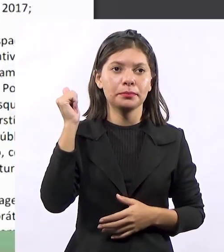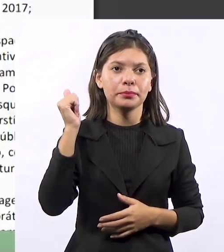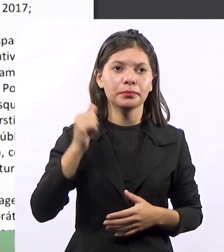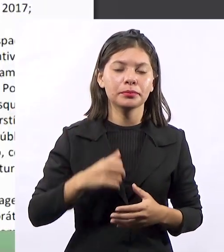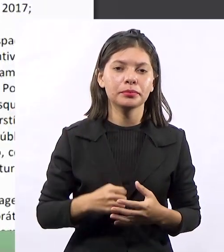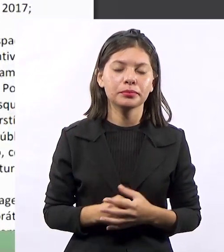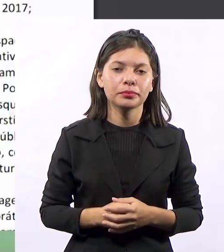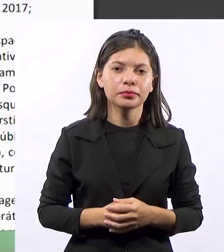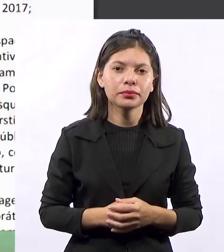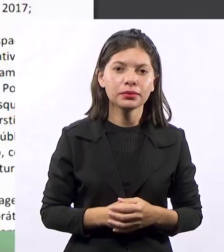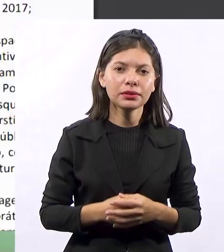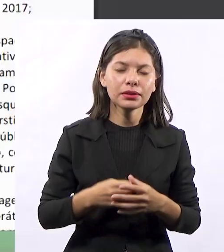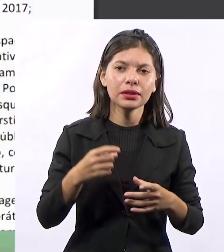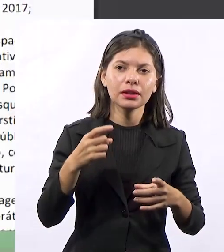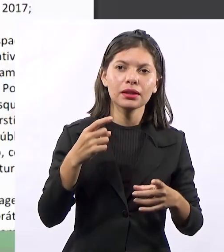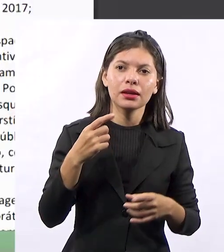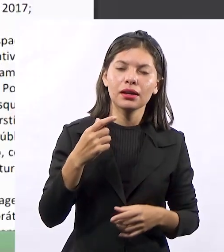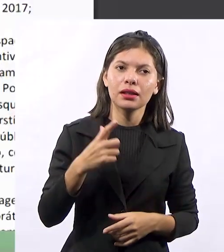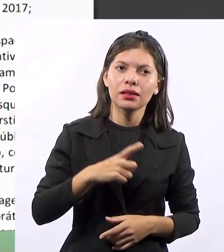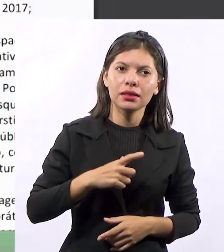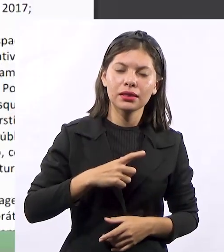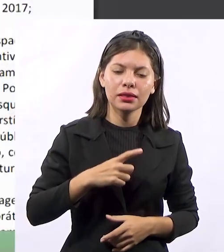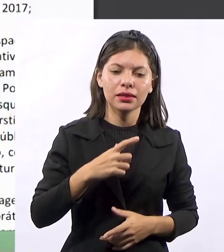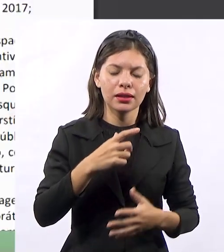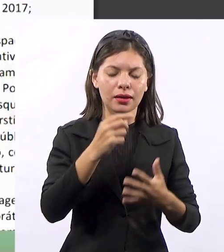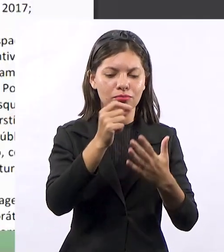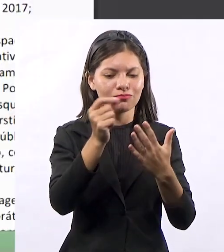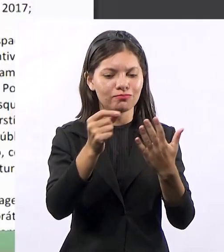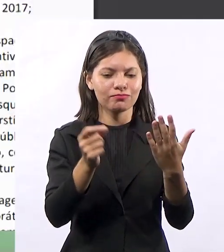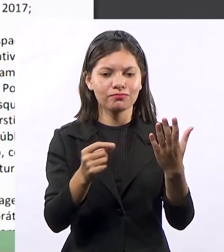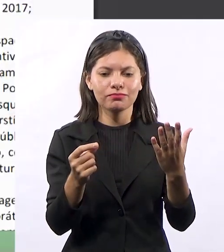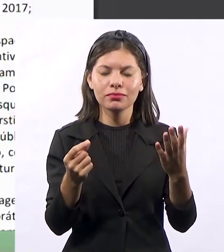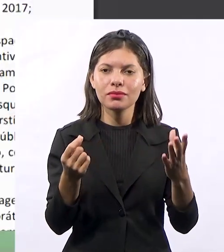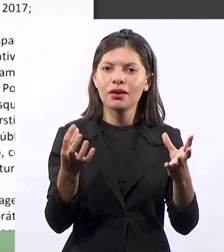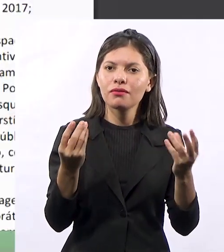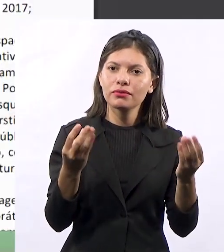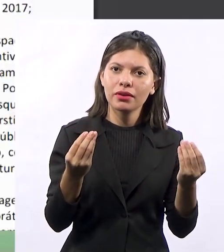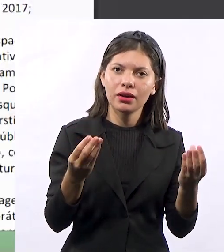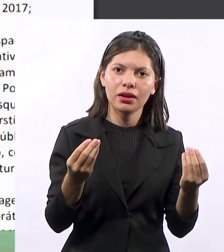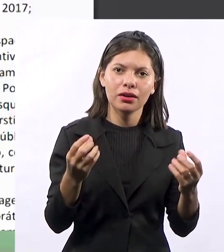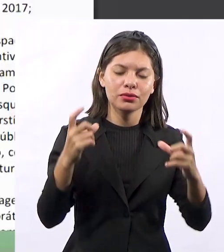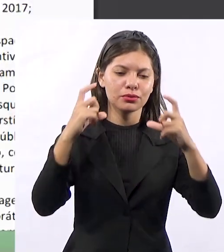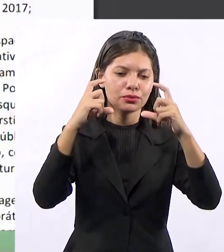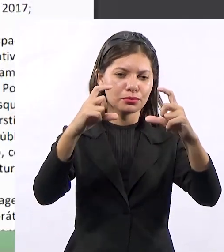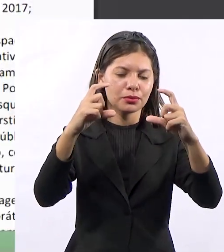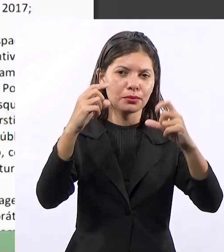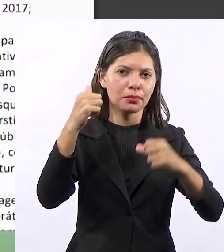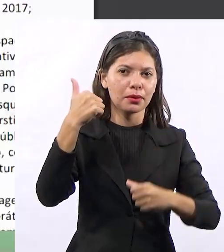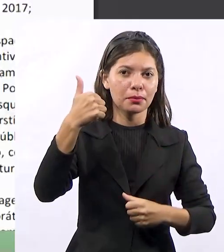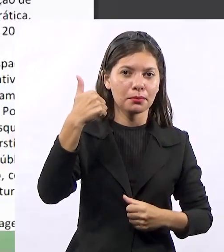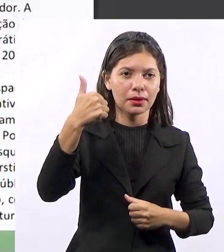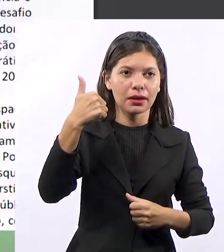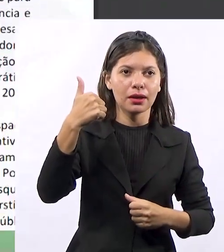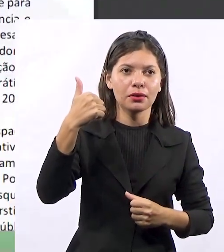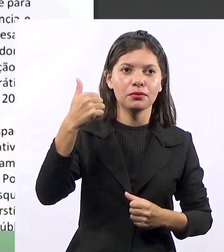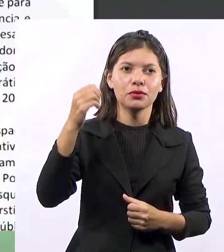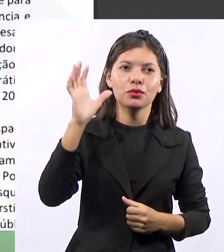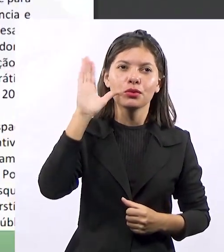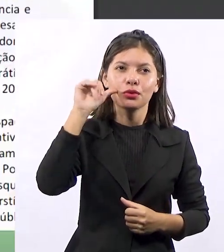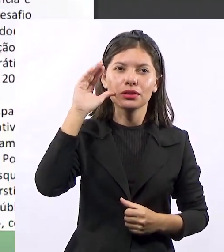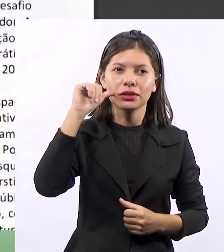saber. Então, olha, aqui a gente tem vários elementos, né? No primeiro parágrafo a gente fala o que